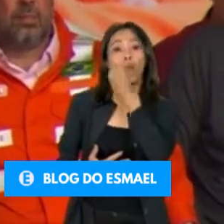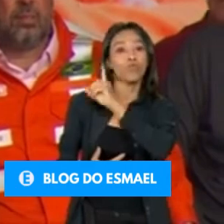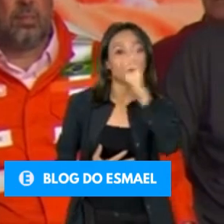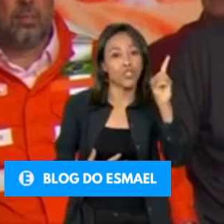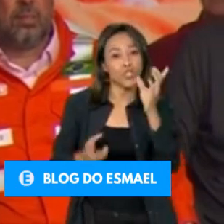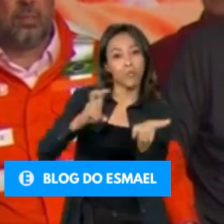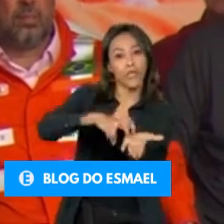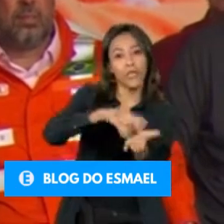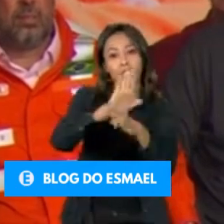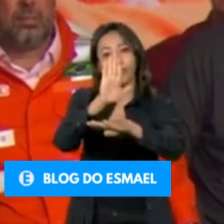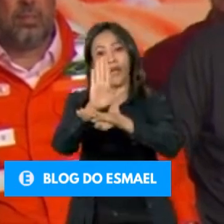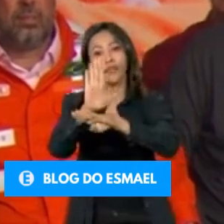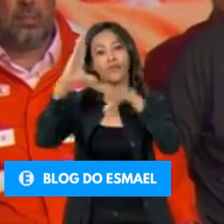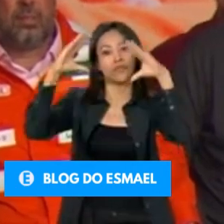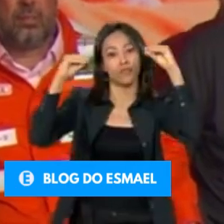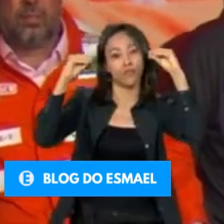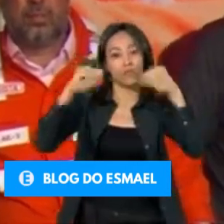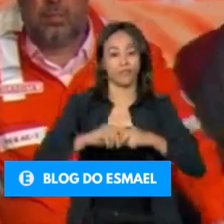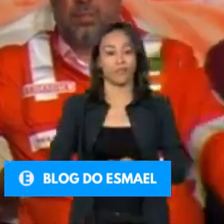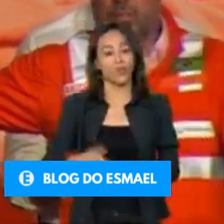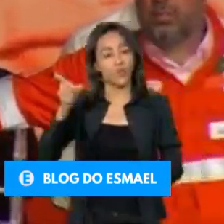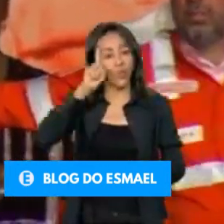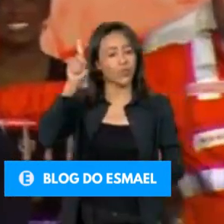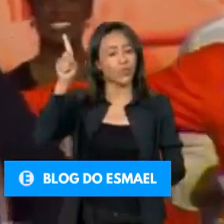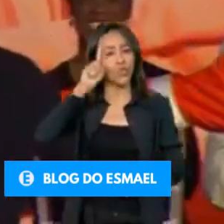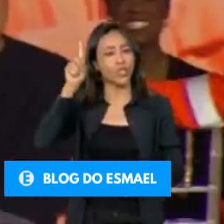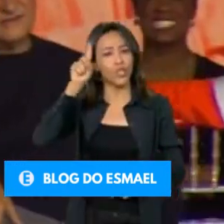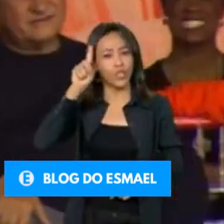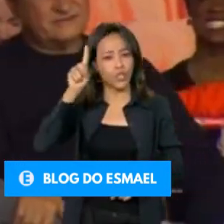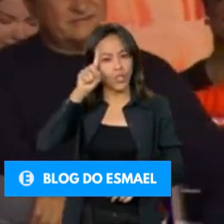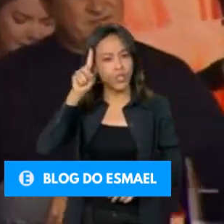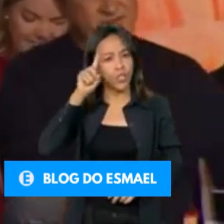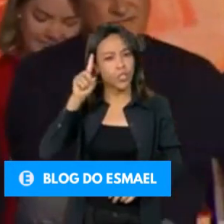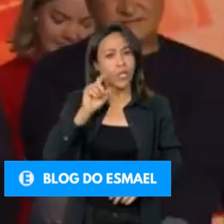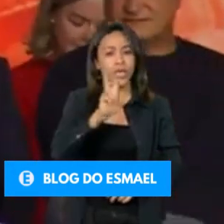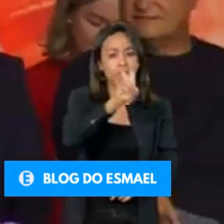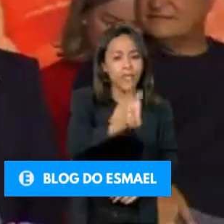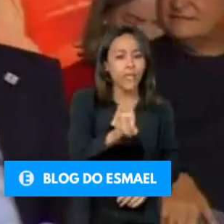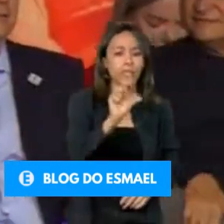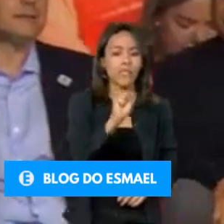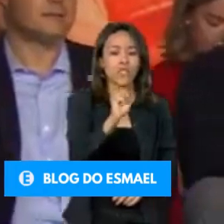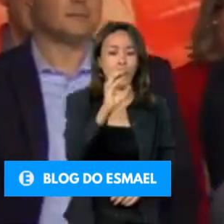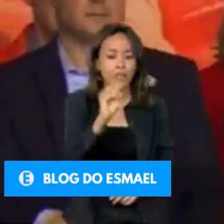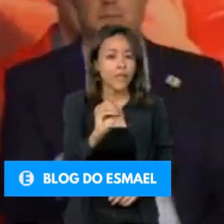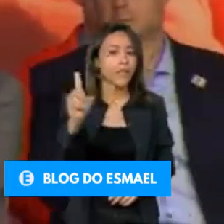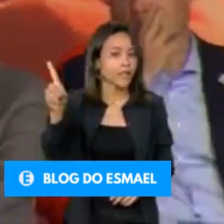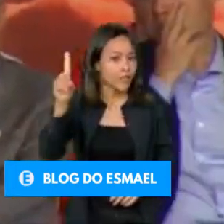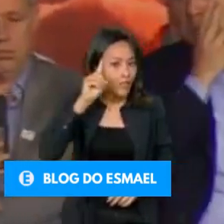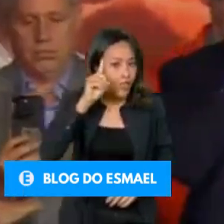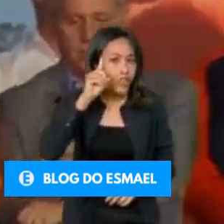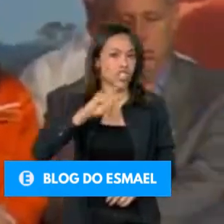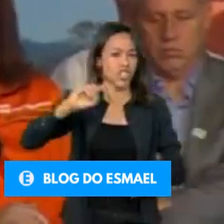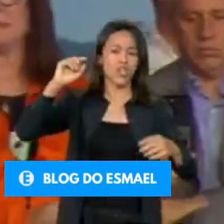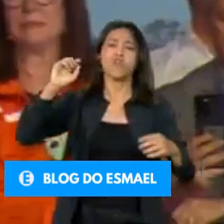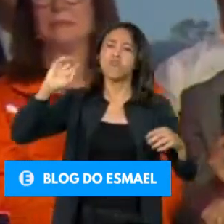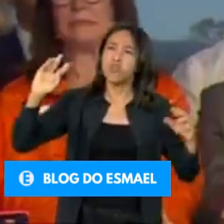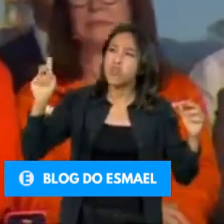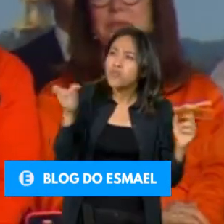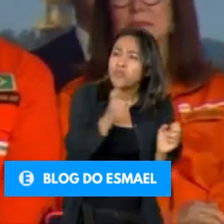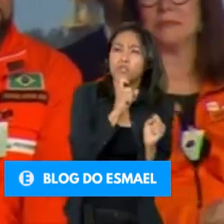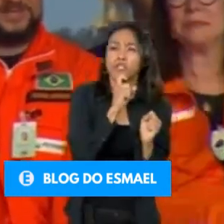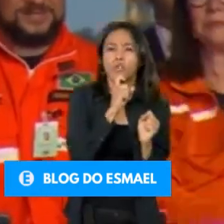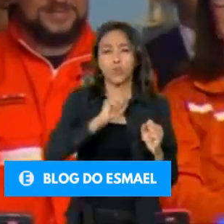manhã, de tarde e de noite. Todo santo dia, durante 580 dias, fazendo